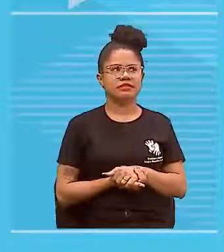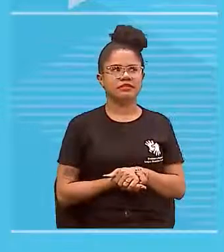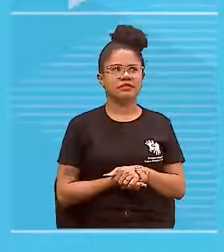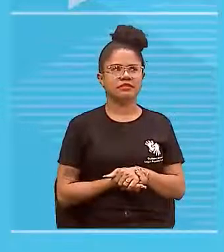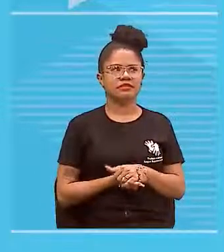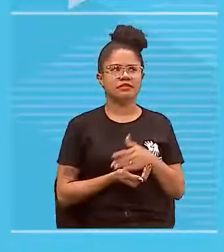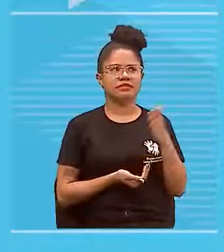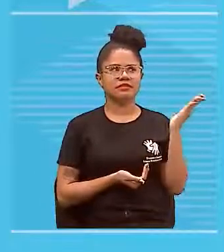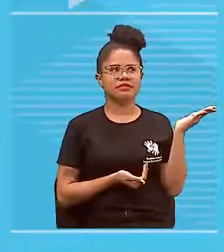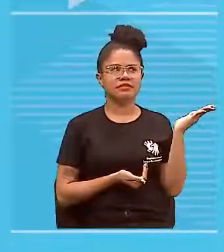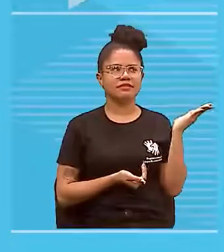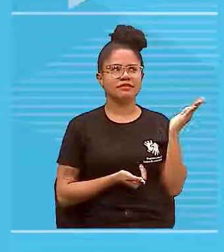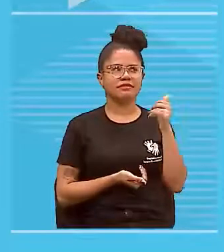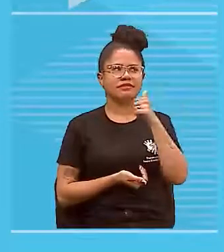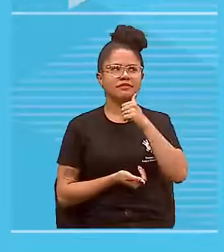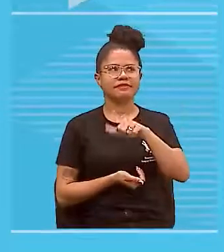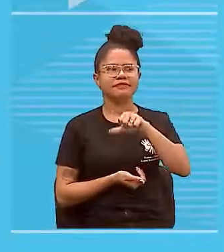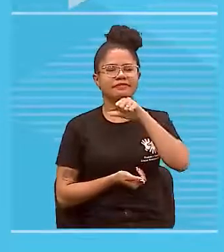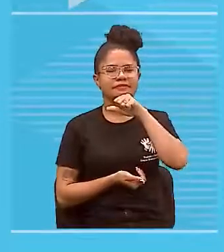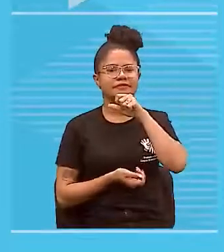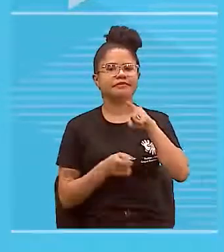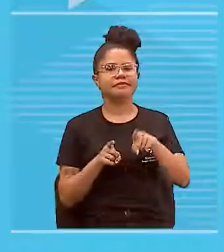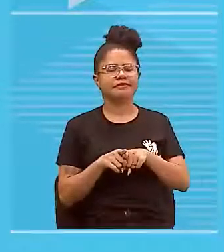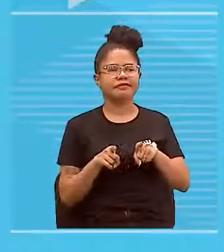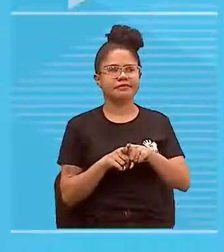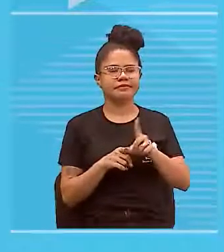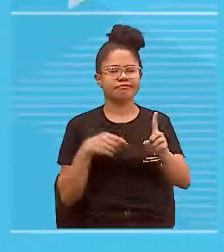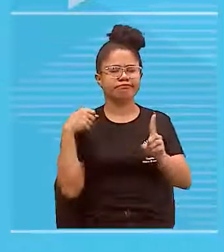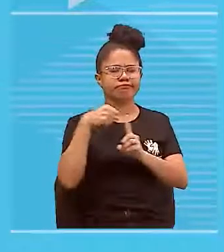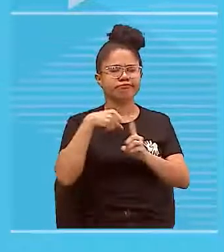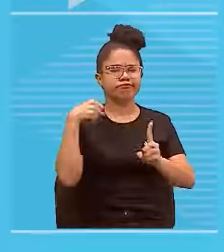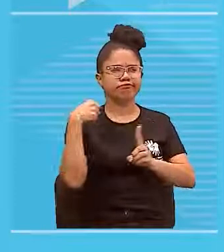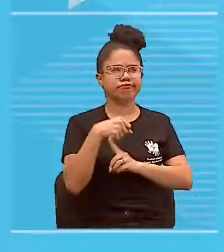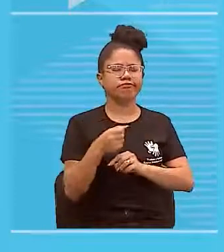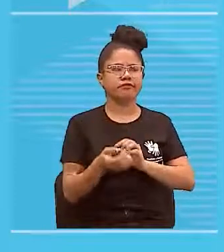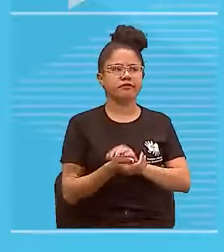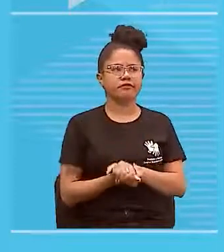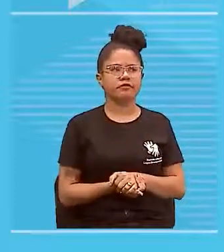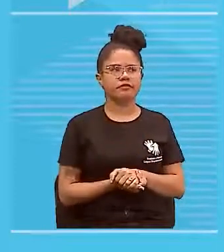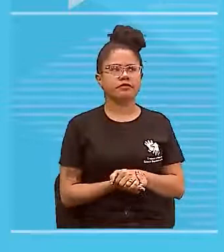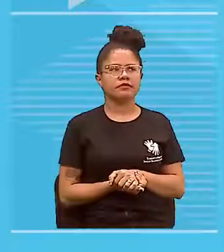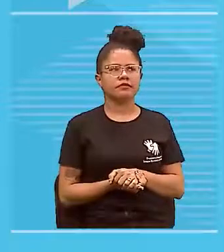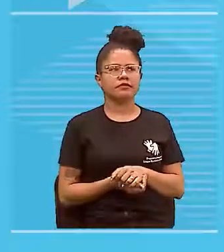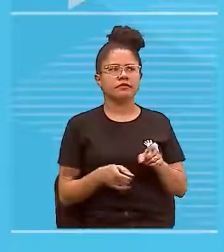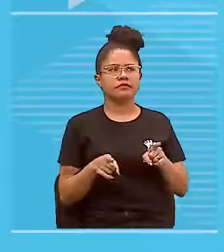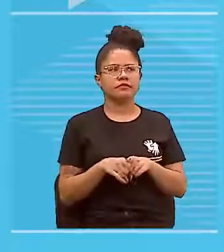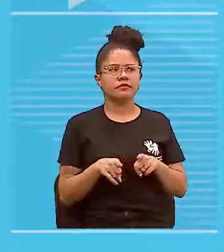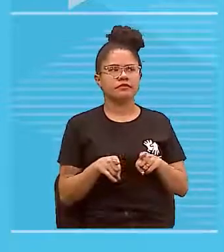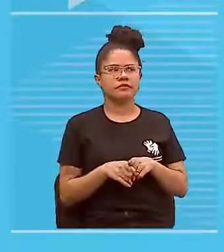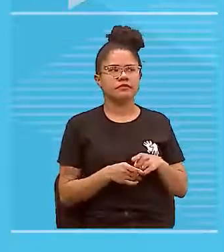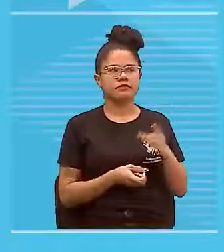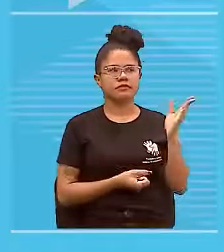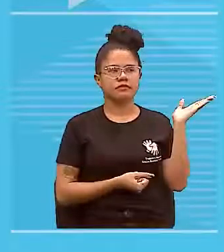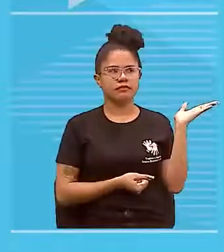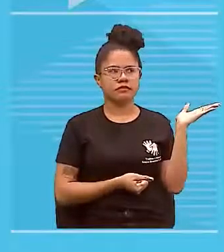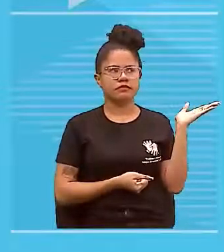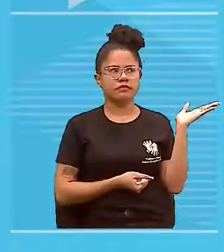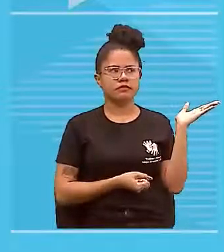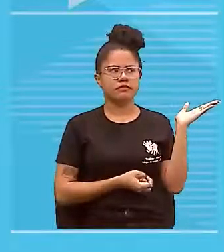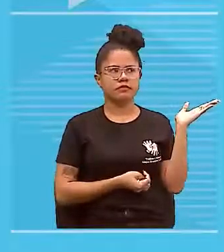tornou-se um saco de pancada e provavelmente esta moça